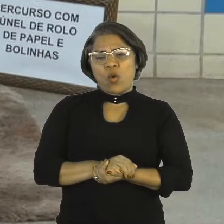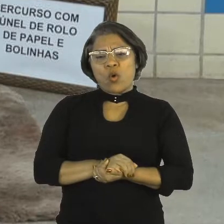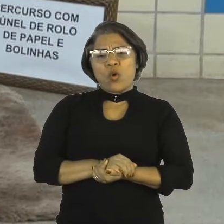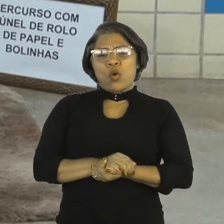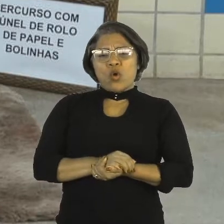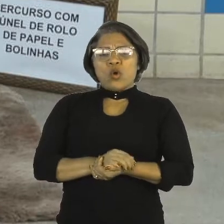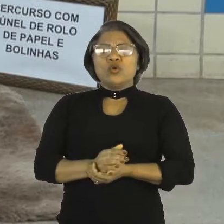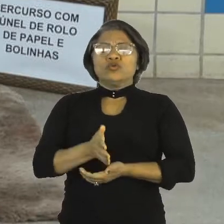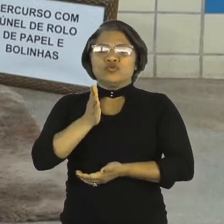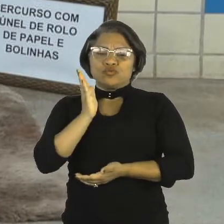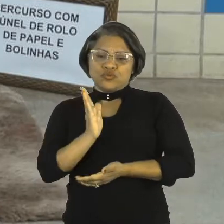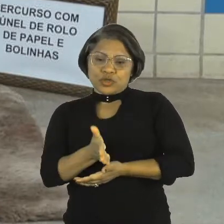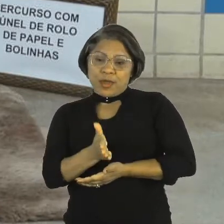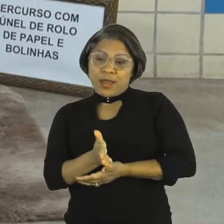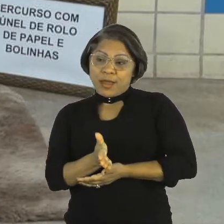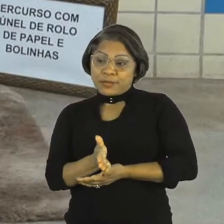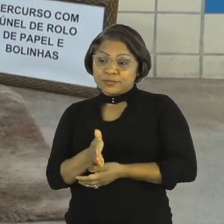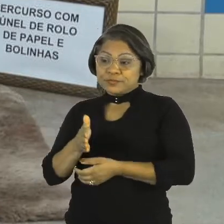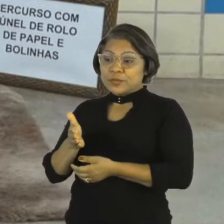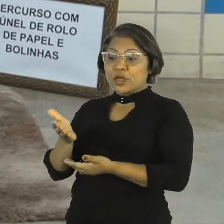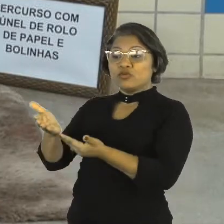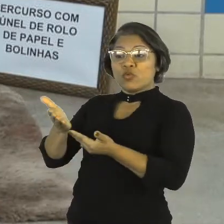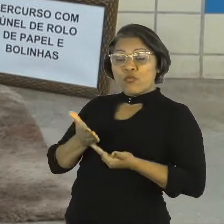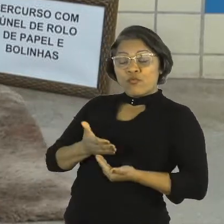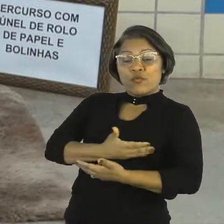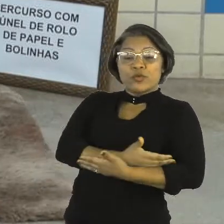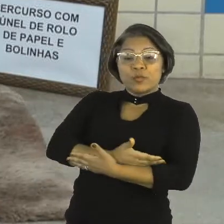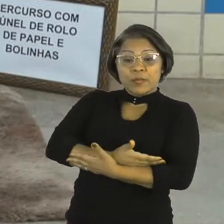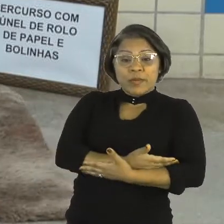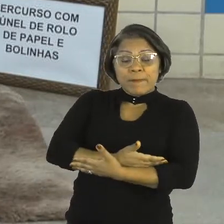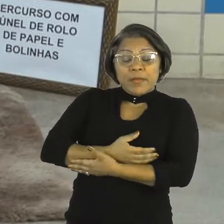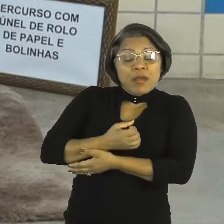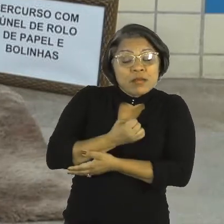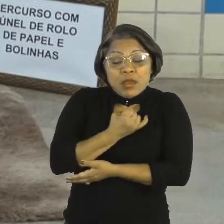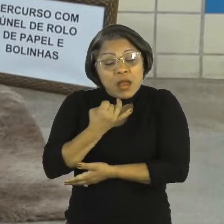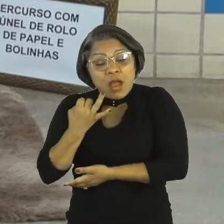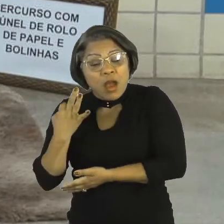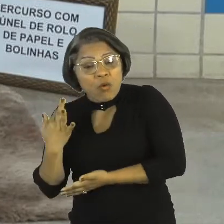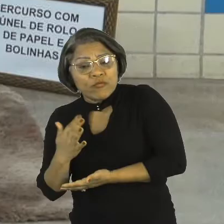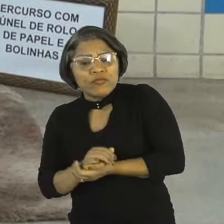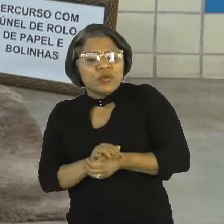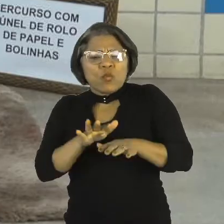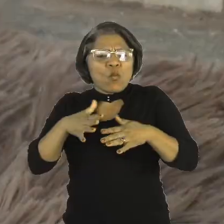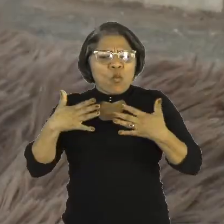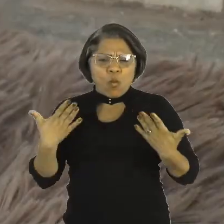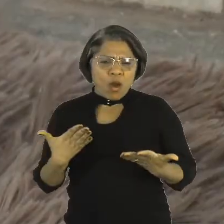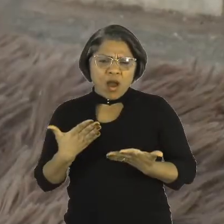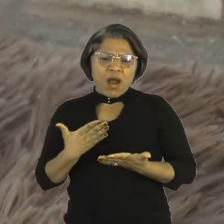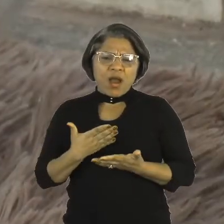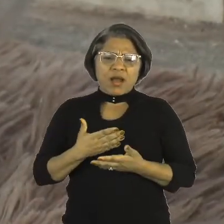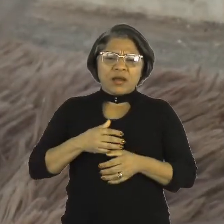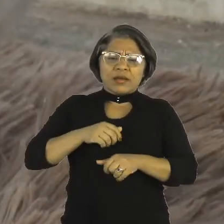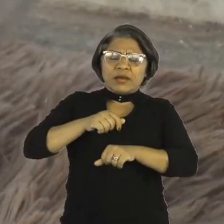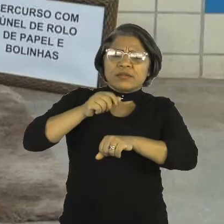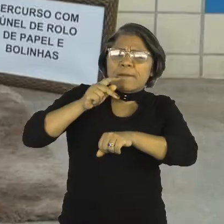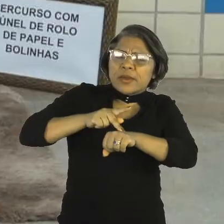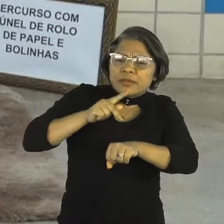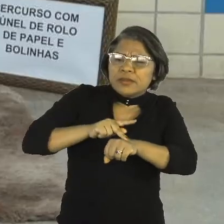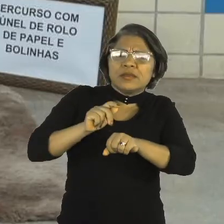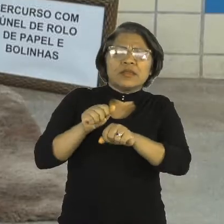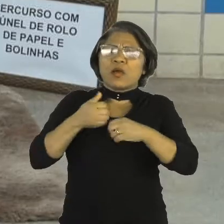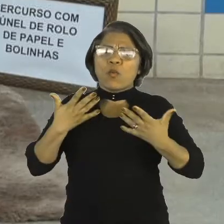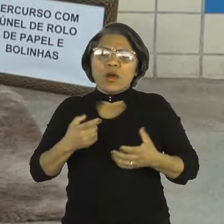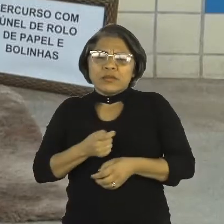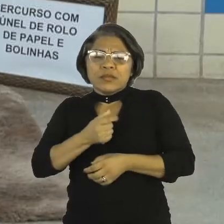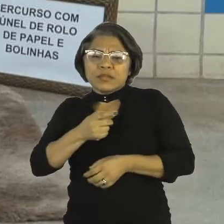estar contando quantas tampinhas ou quantas bolinhas ou pedrinhas vocês conseguiram acertar dentro